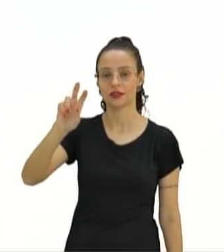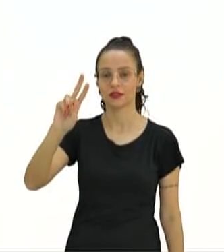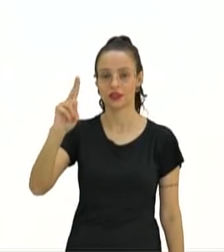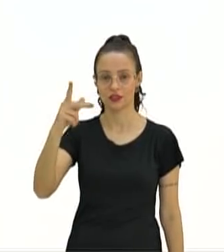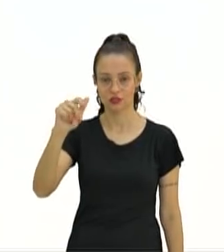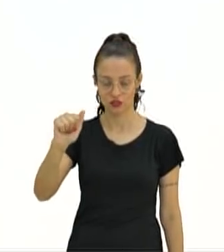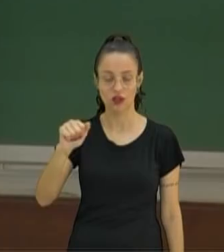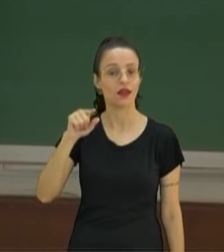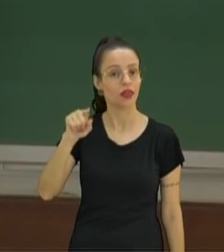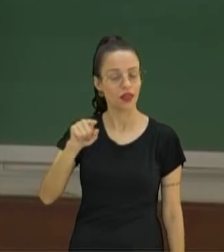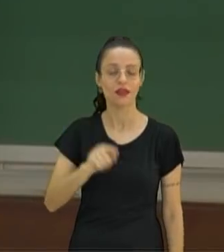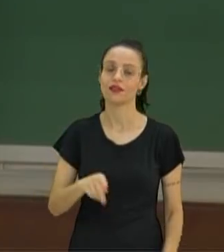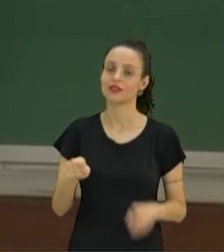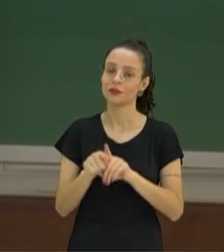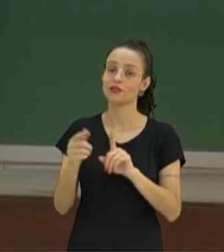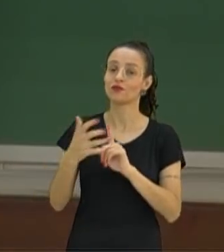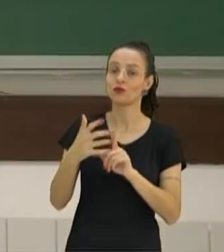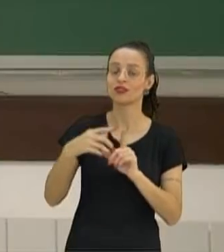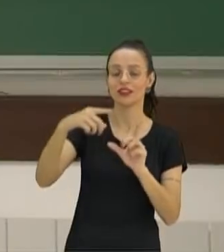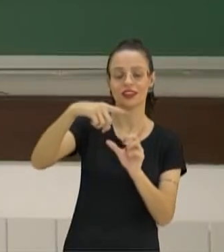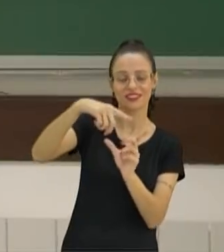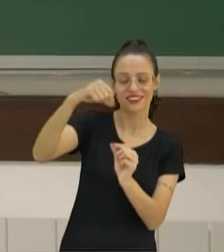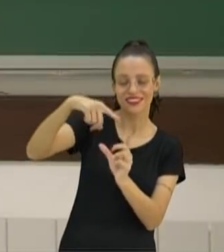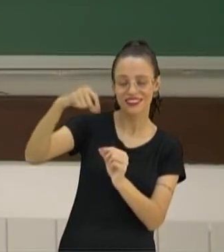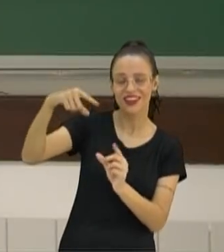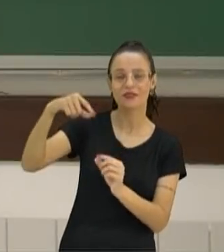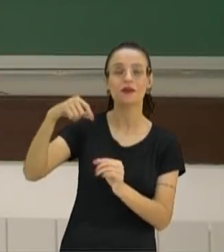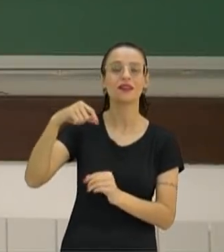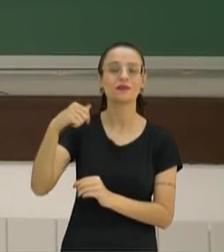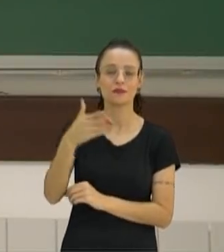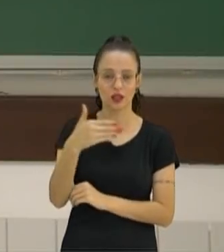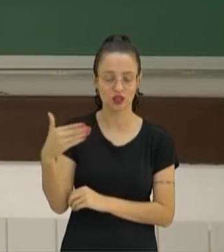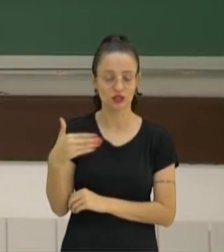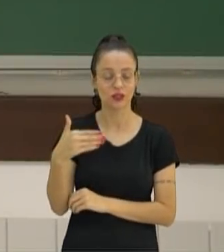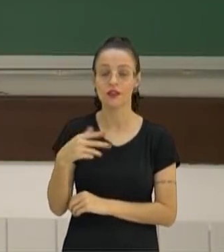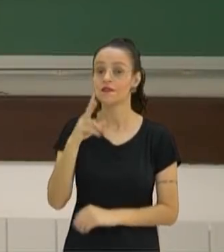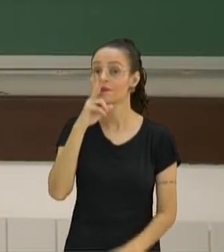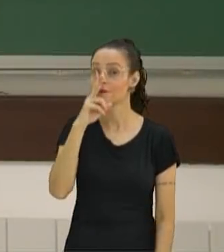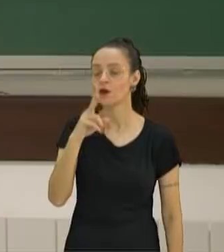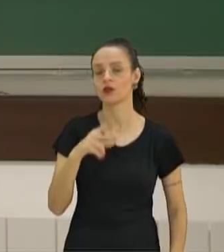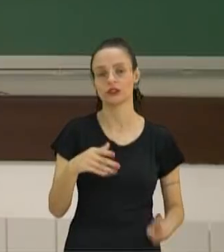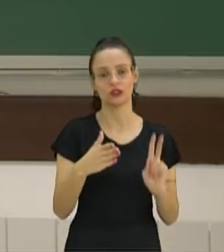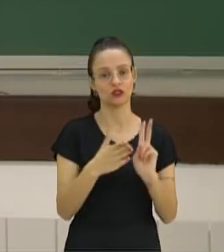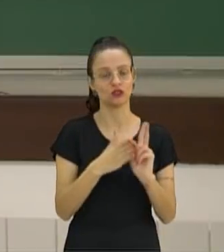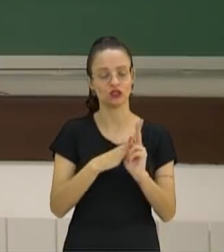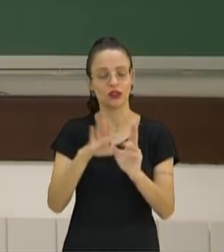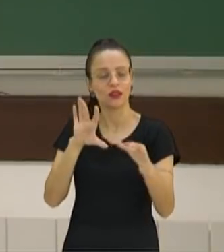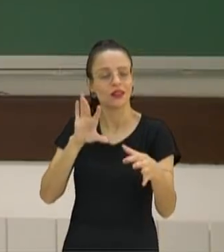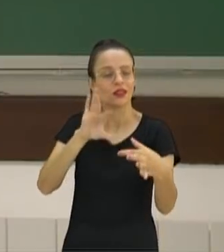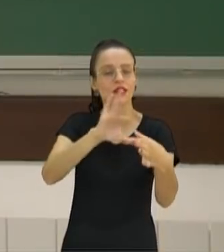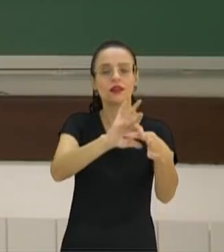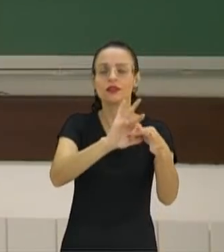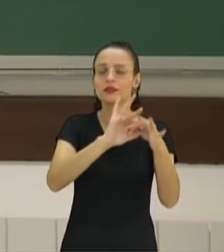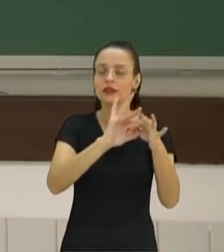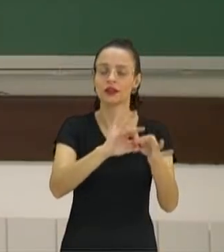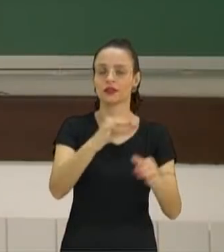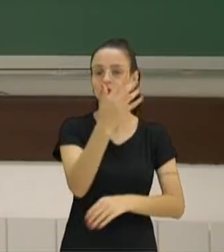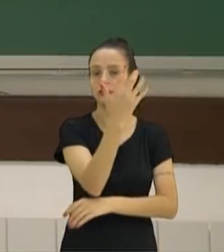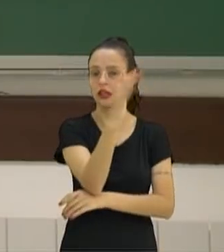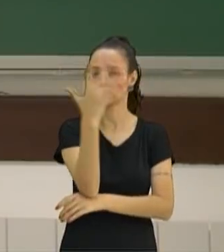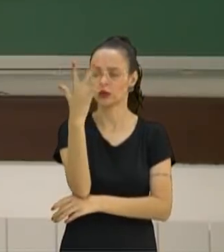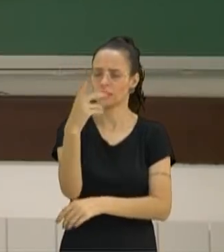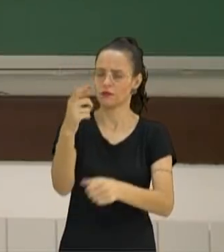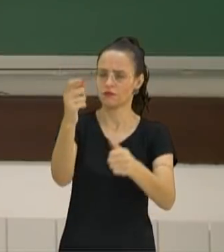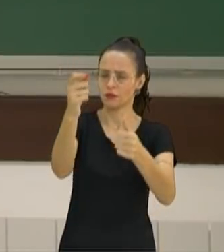inspirado também na escama de um peixe. É muito forte a ligação dos indígenas com a natureza, com os elementos da